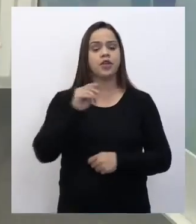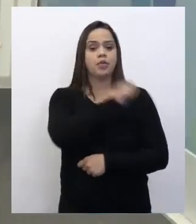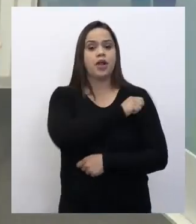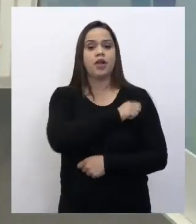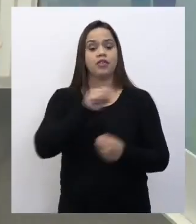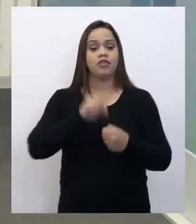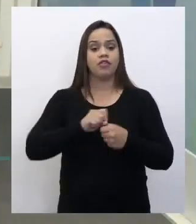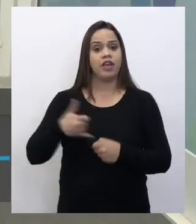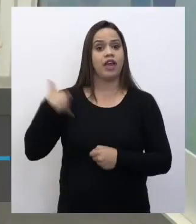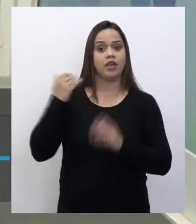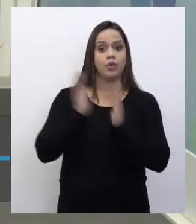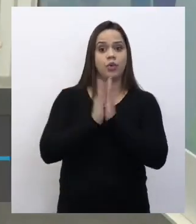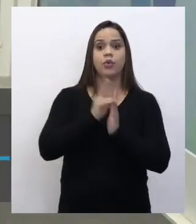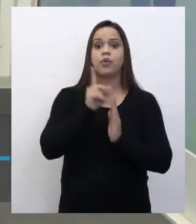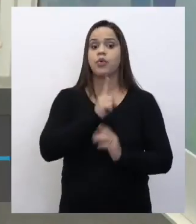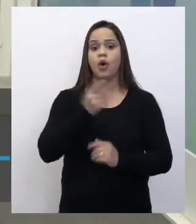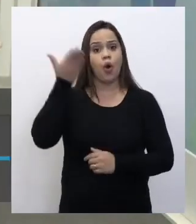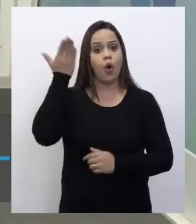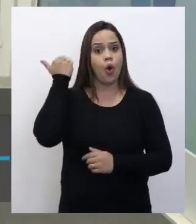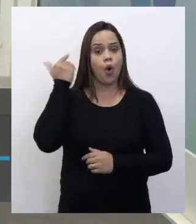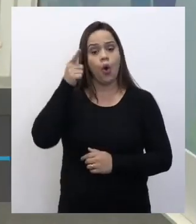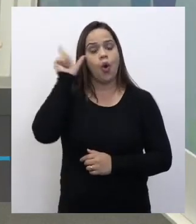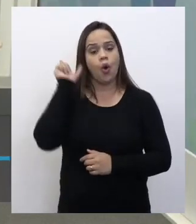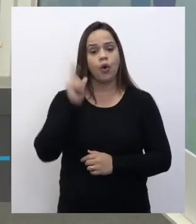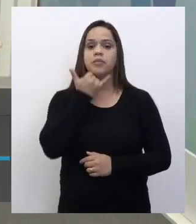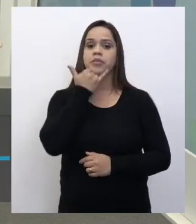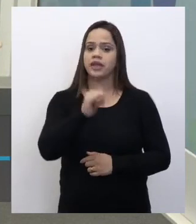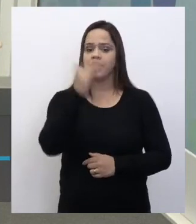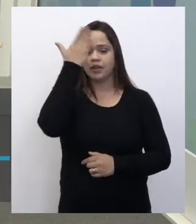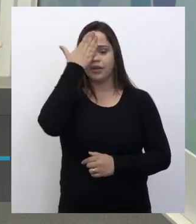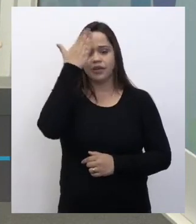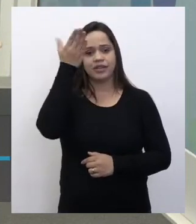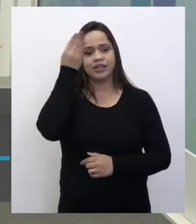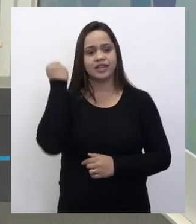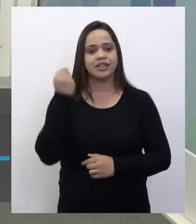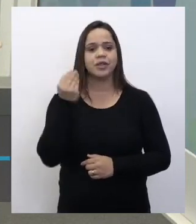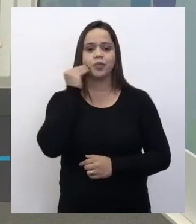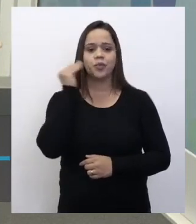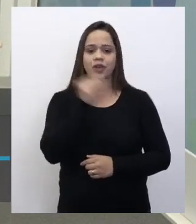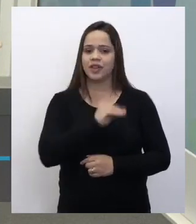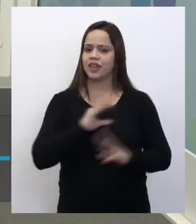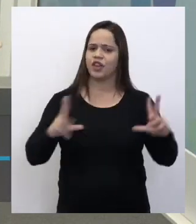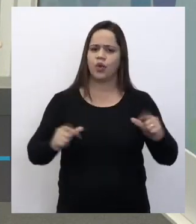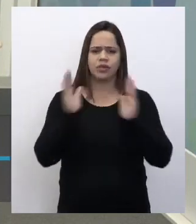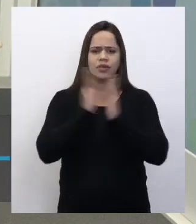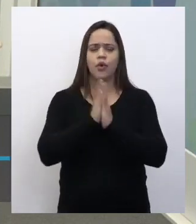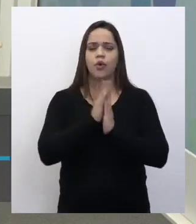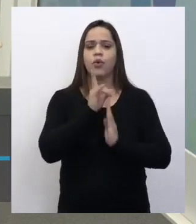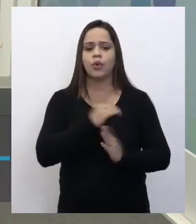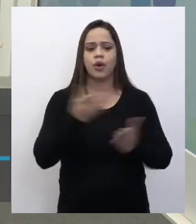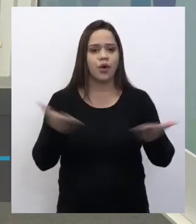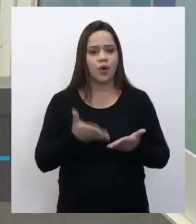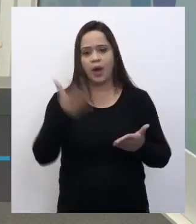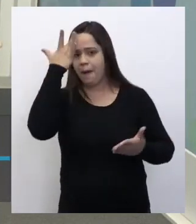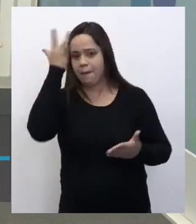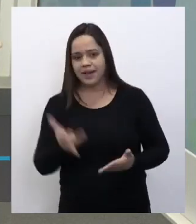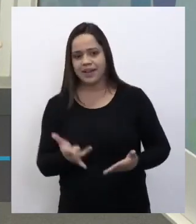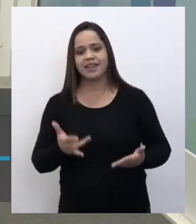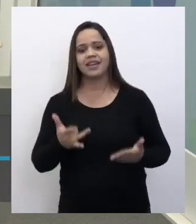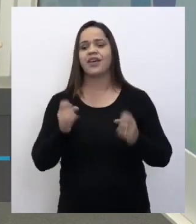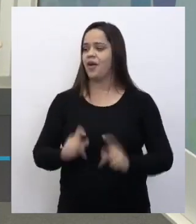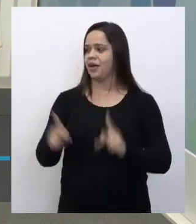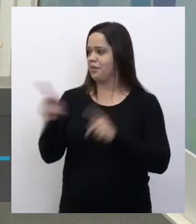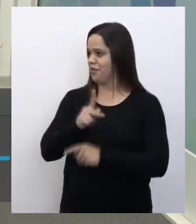ontem, que eu não lembro o nome agora. Perdão, perdoa, Pro, mas é a memória. E beijos para os aniversariantes de hoje, para os de amanhã. E aí, certo,